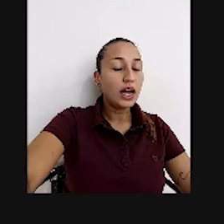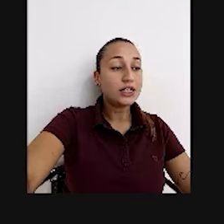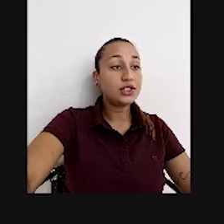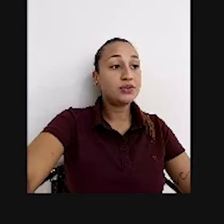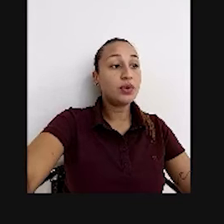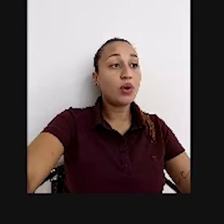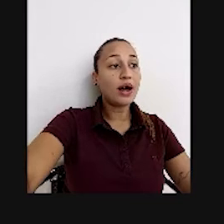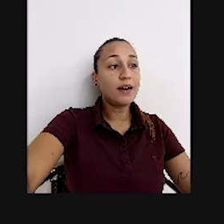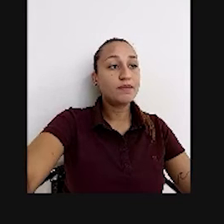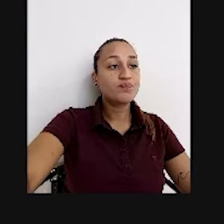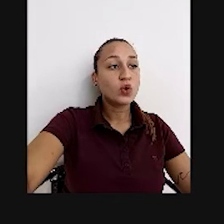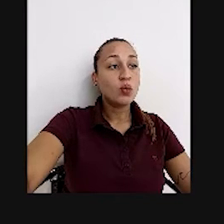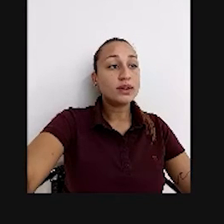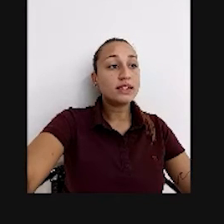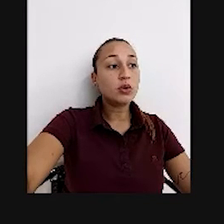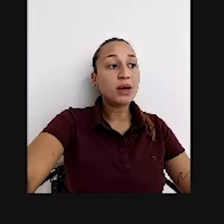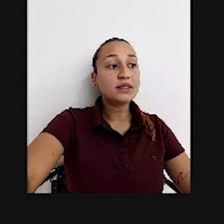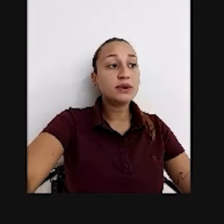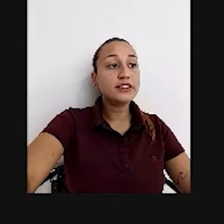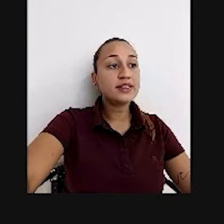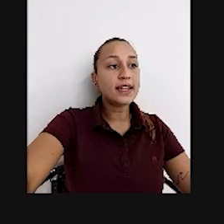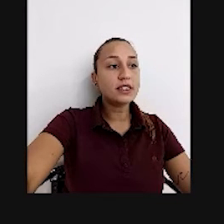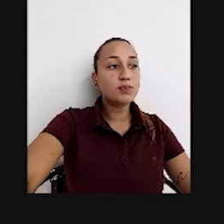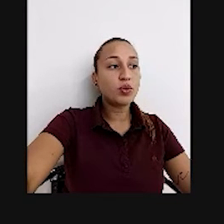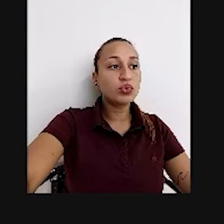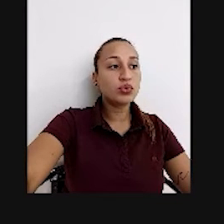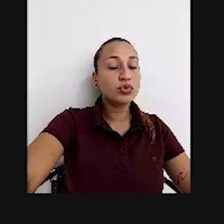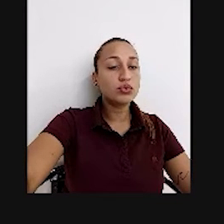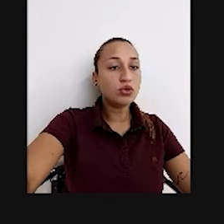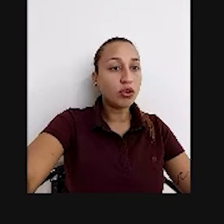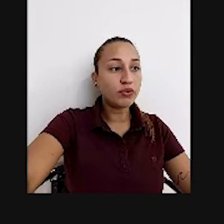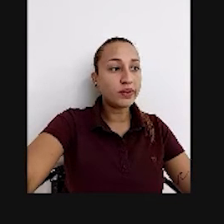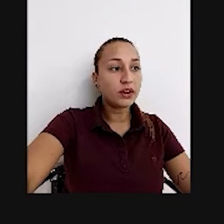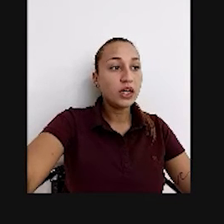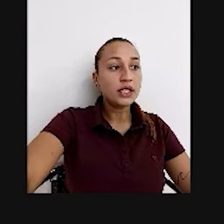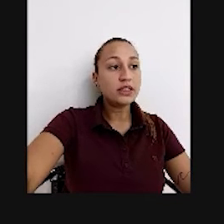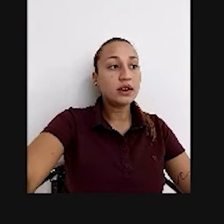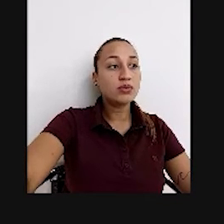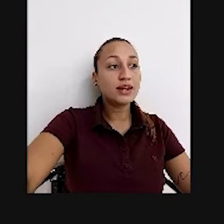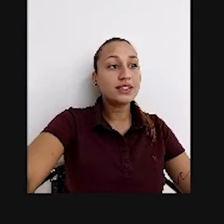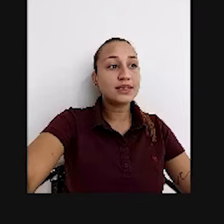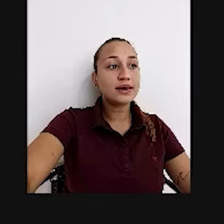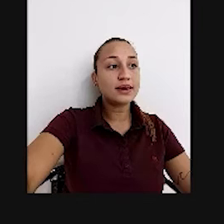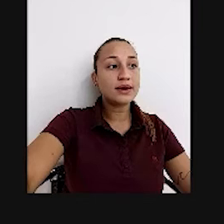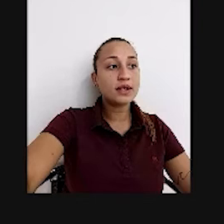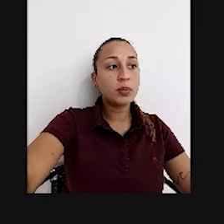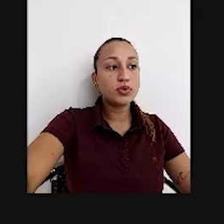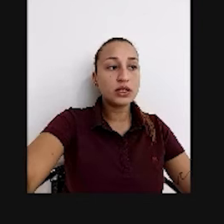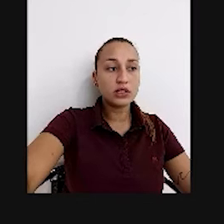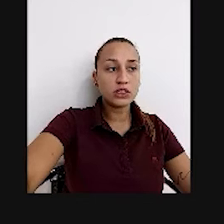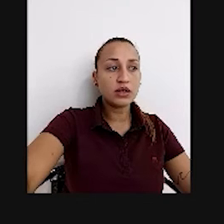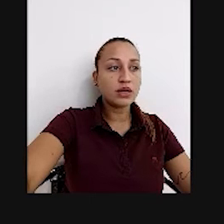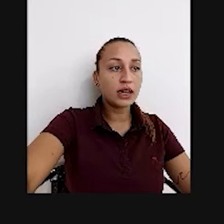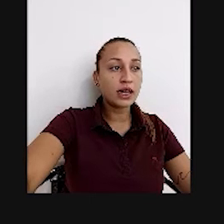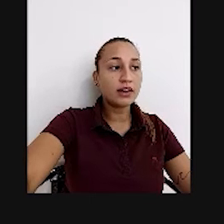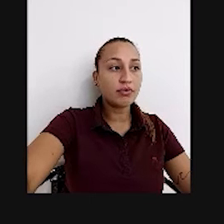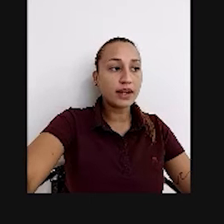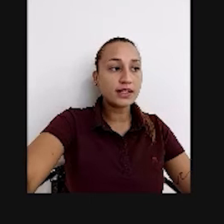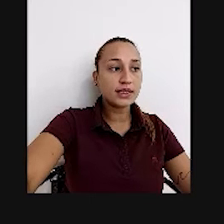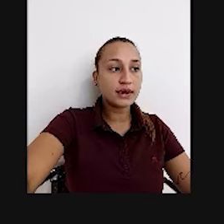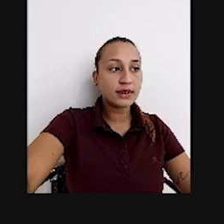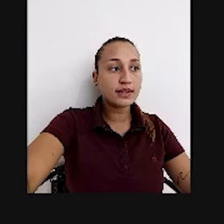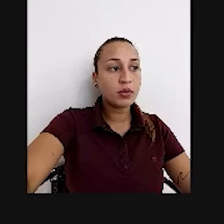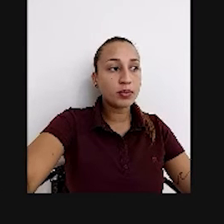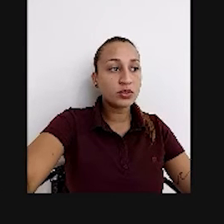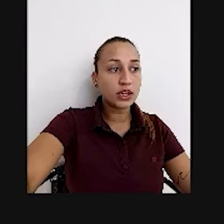2,02. A gente viu lá uma tensão máxima de 6,9. Então, tem que ser 75%. A gente está vendo aqui que